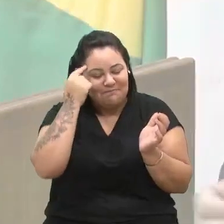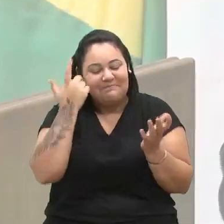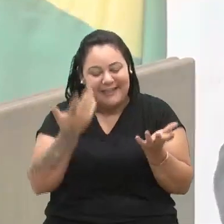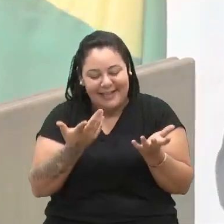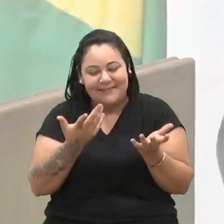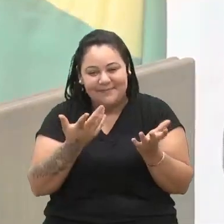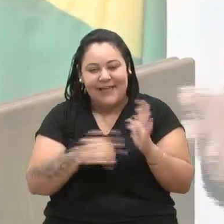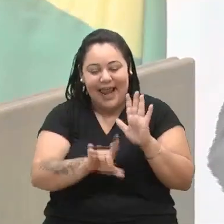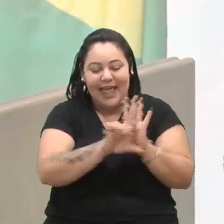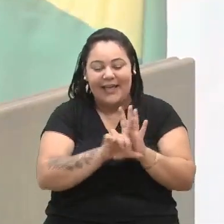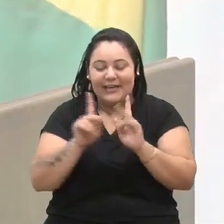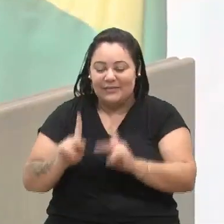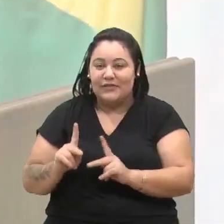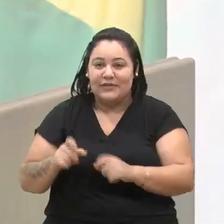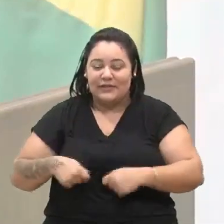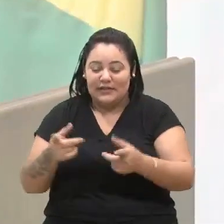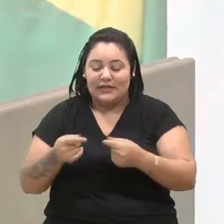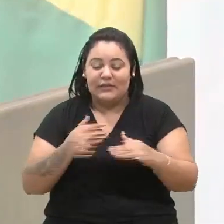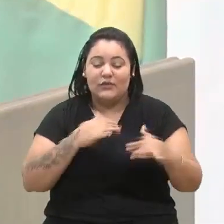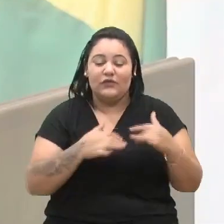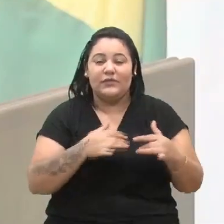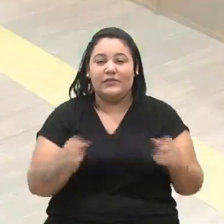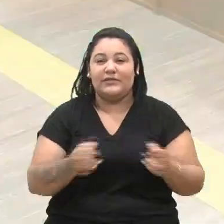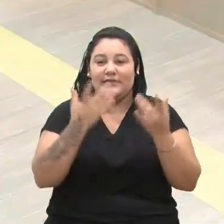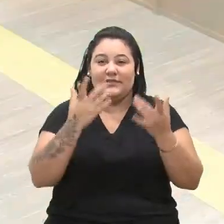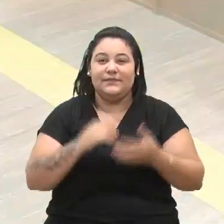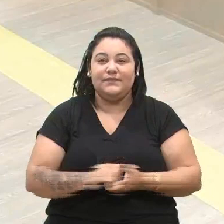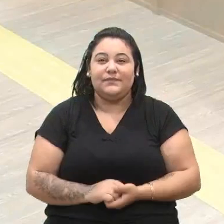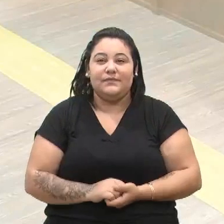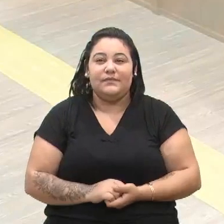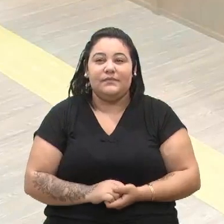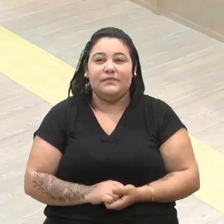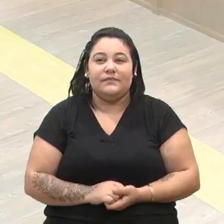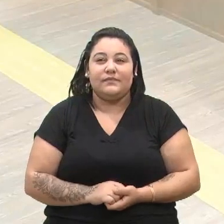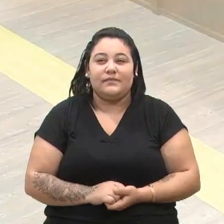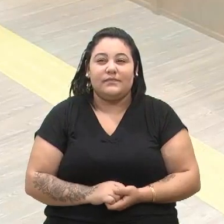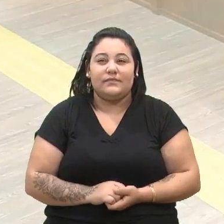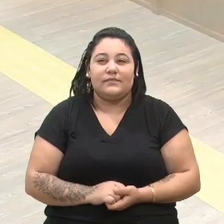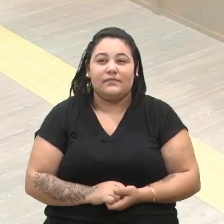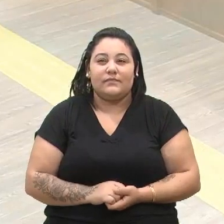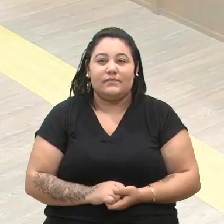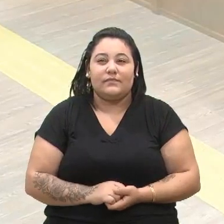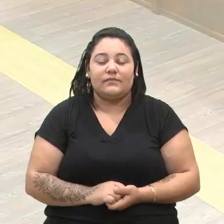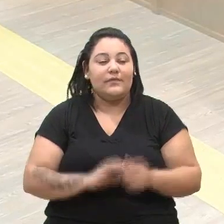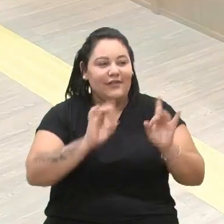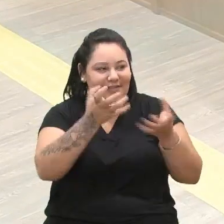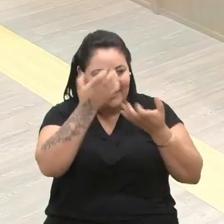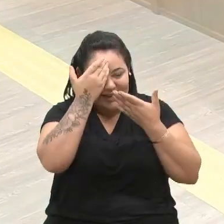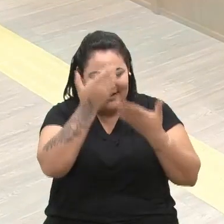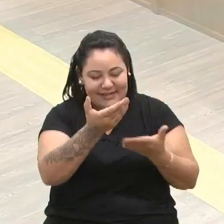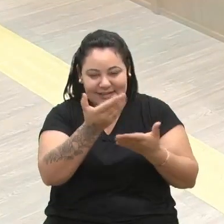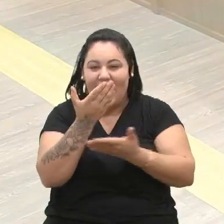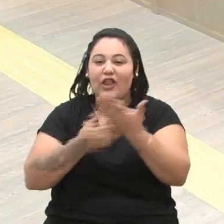estão gastando e movimentando a festa. Seu parte. Bem rápido, presidente. Só para agradecer aí os apartes aí do vereador